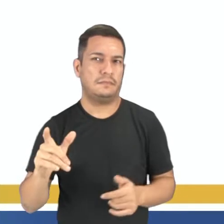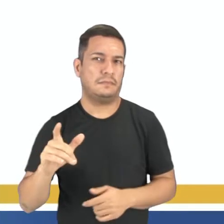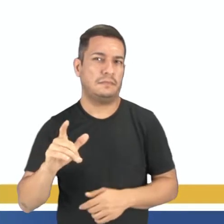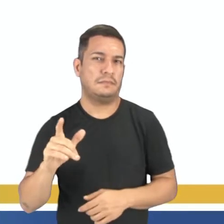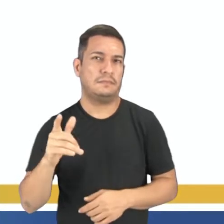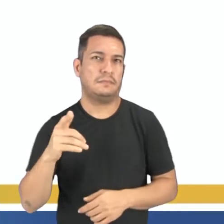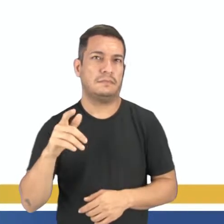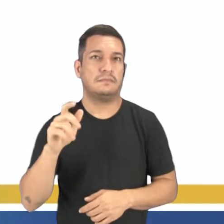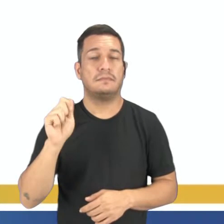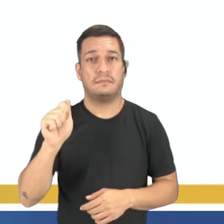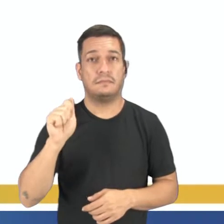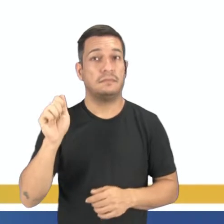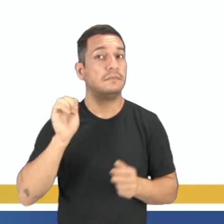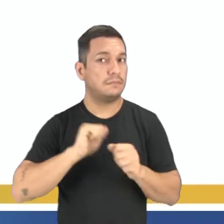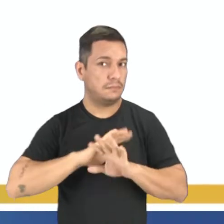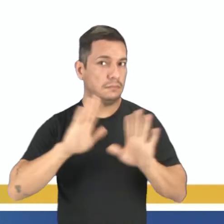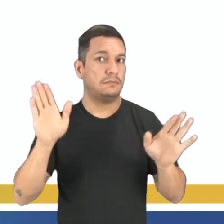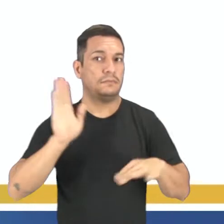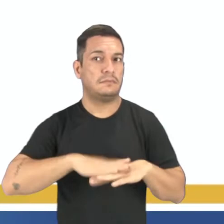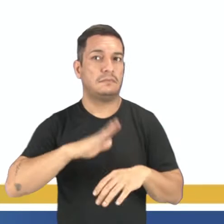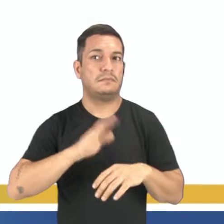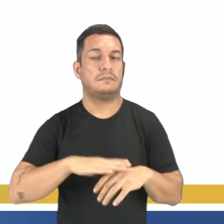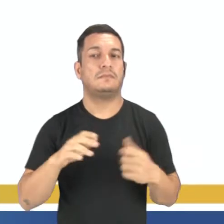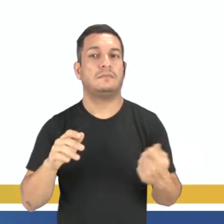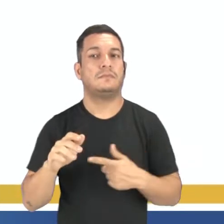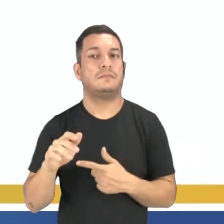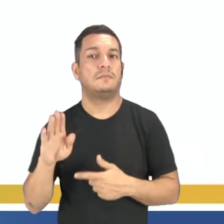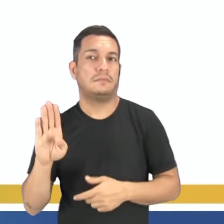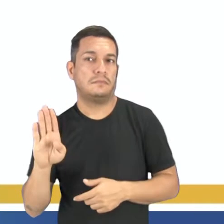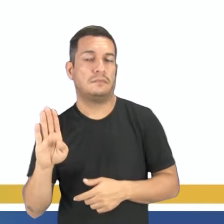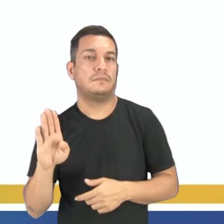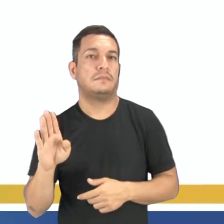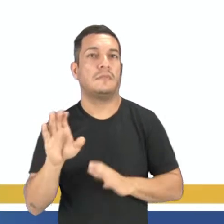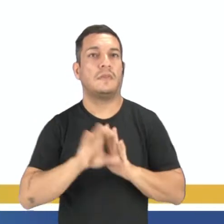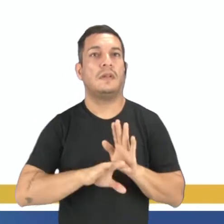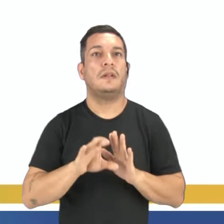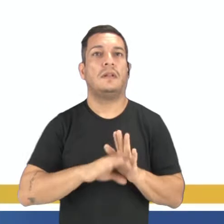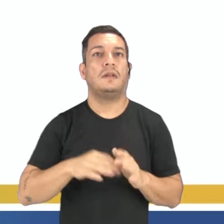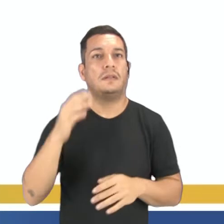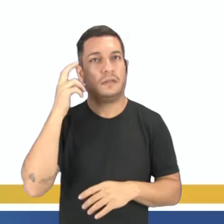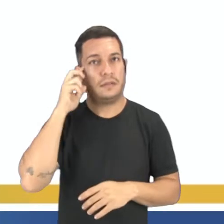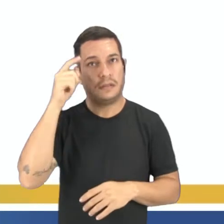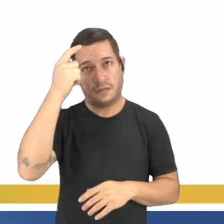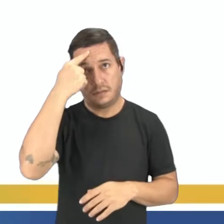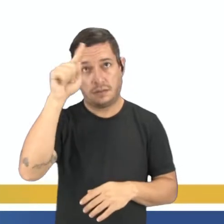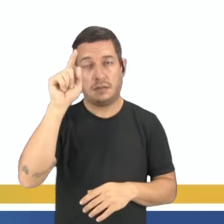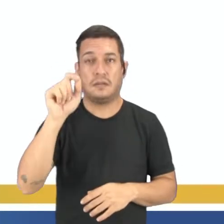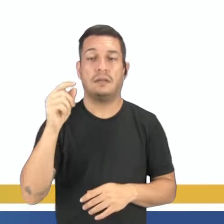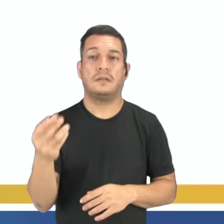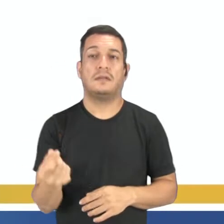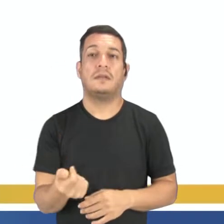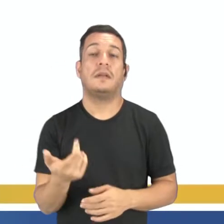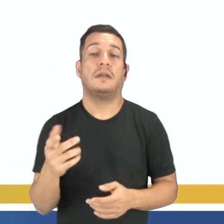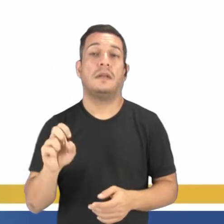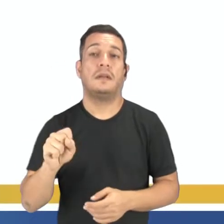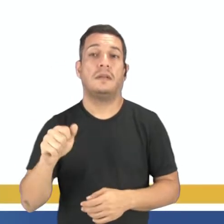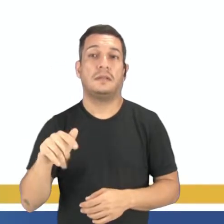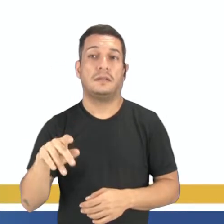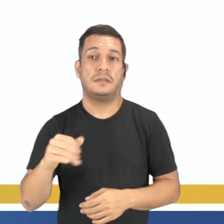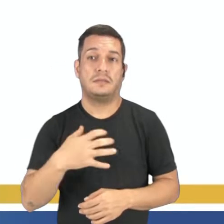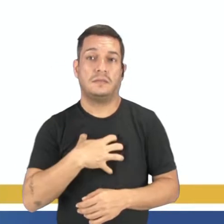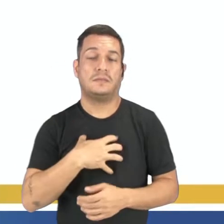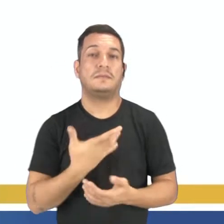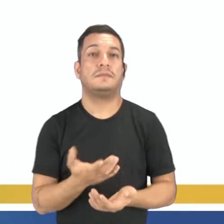gente, a letra A tá muito mais clara e evidente, é vocabulário mesmo. Os conteúdos das ideias no intelecto têm origem na sensação. Simples, claro e